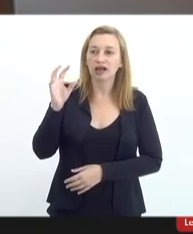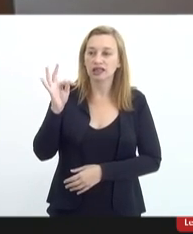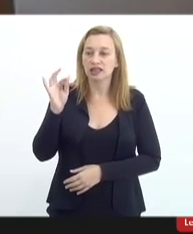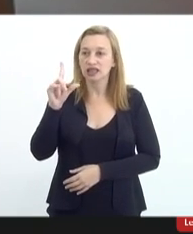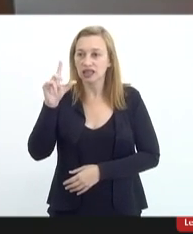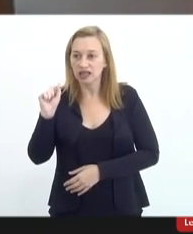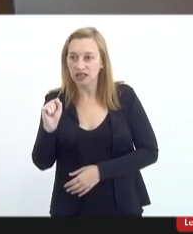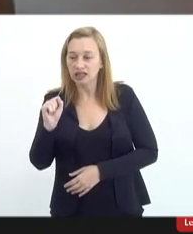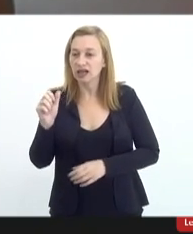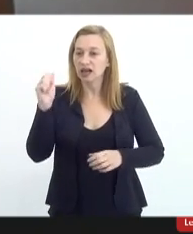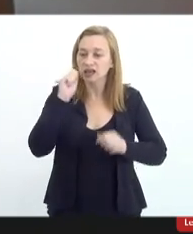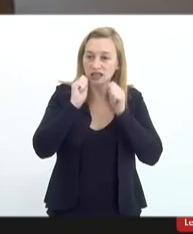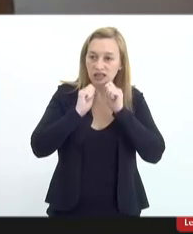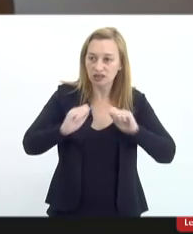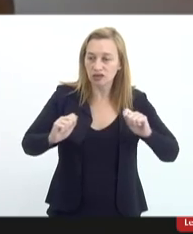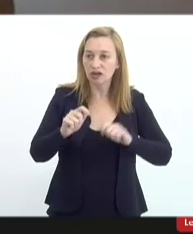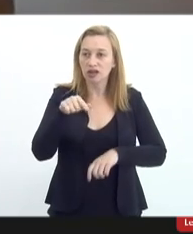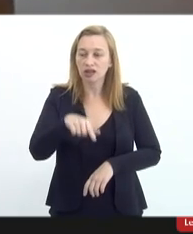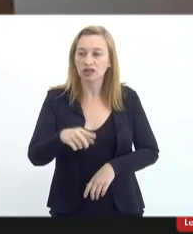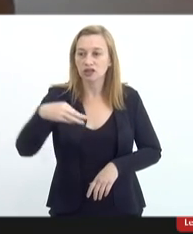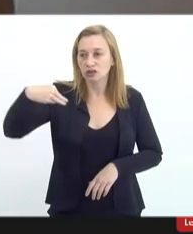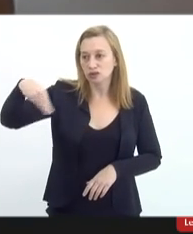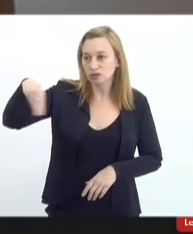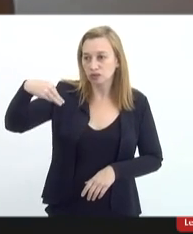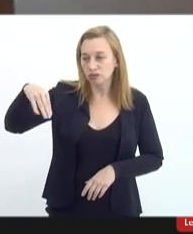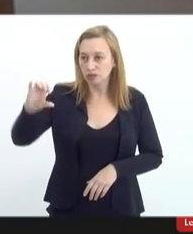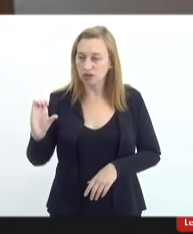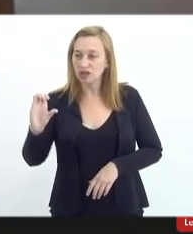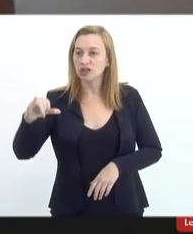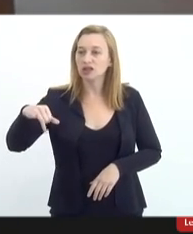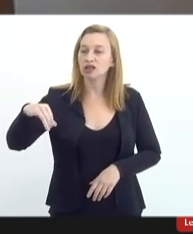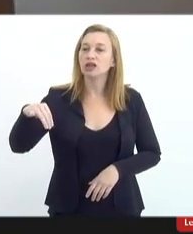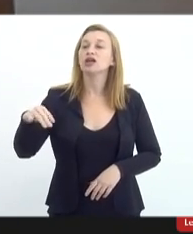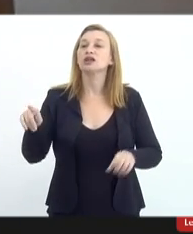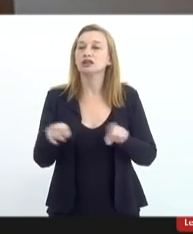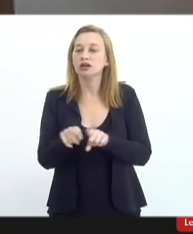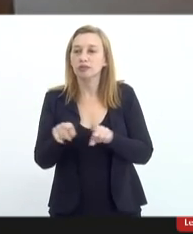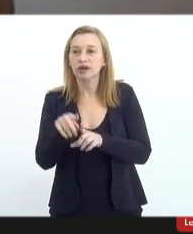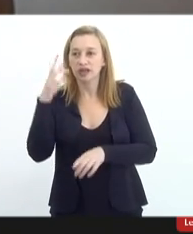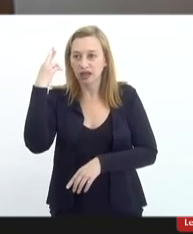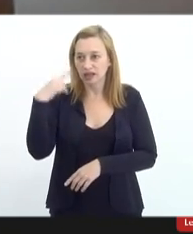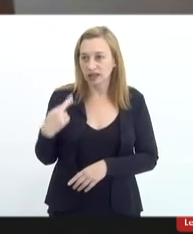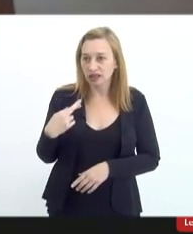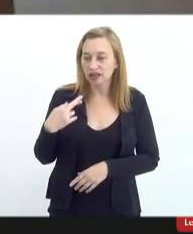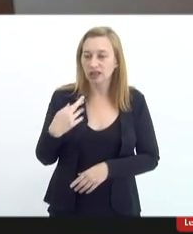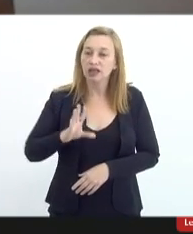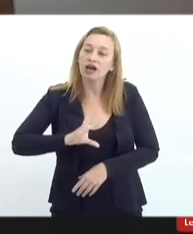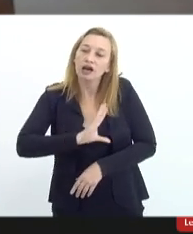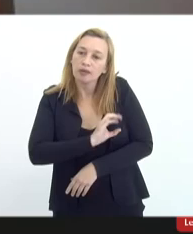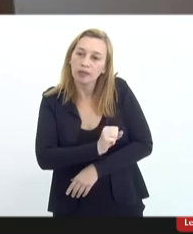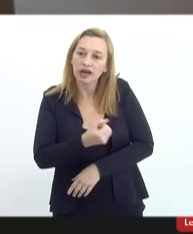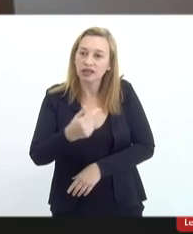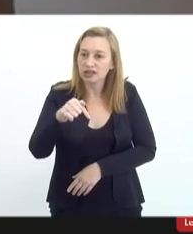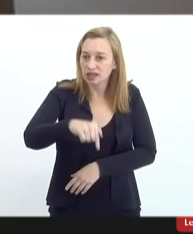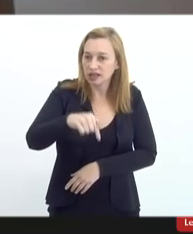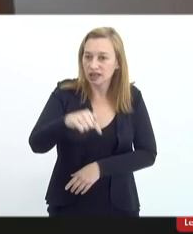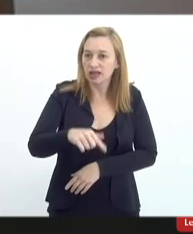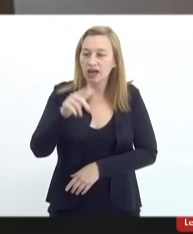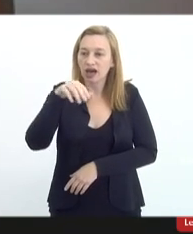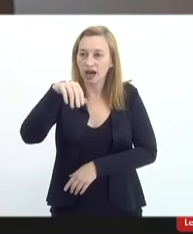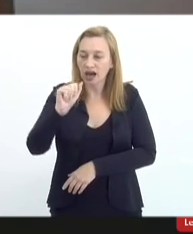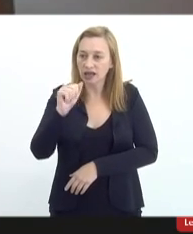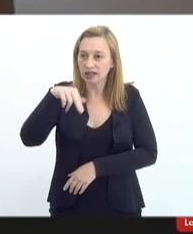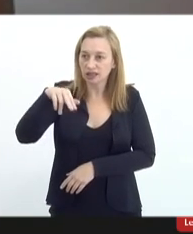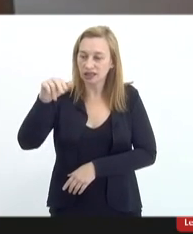as assessorias aqui do MINC, também da Renata Souza presente, as minhas amadas e queridas aqui, Ana Paula Miranda,